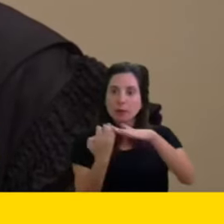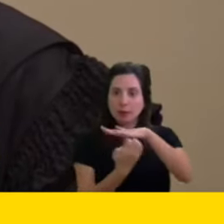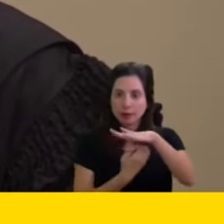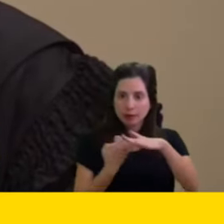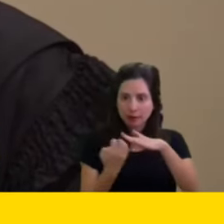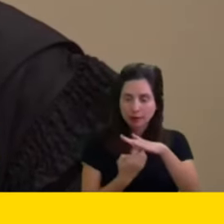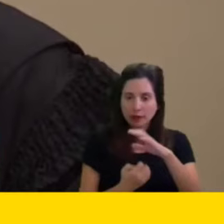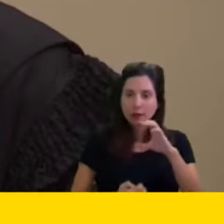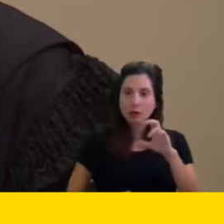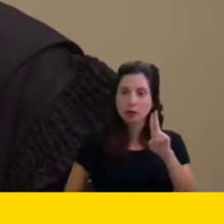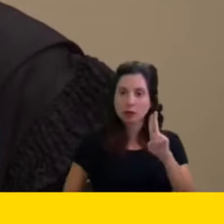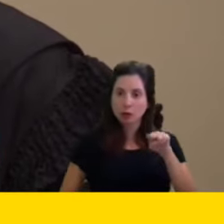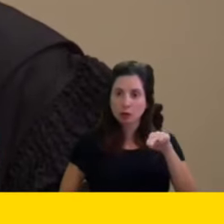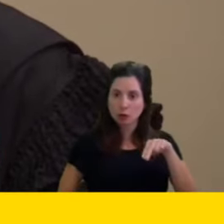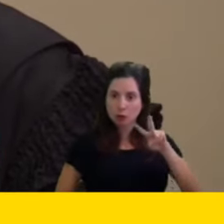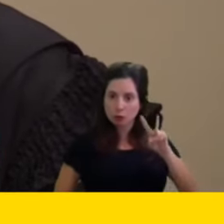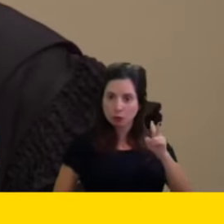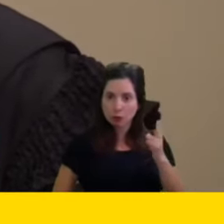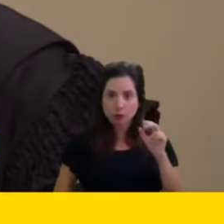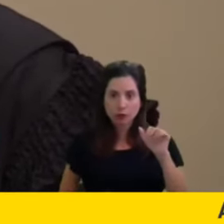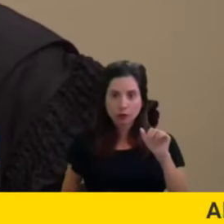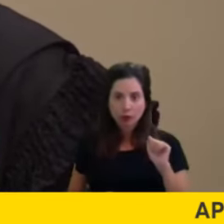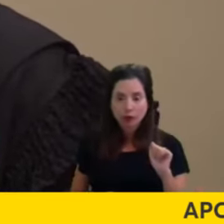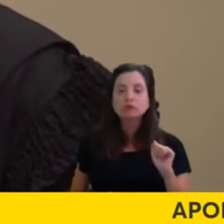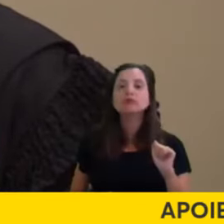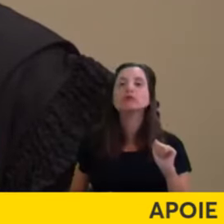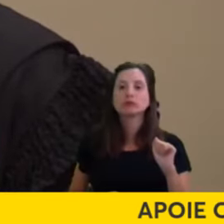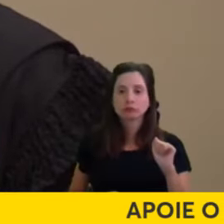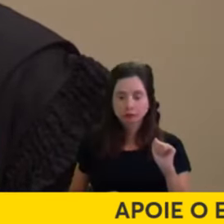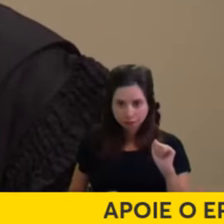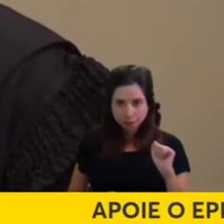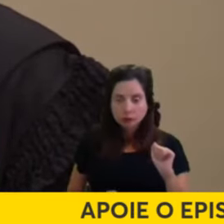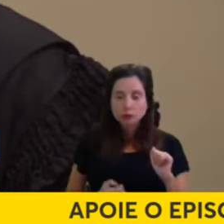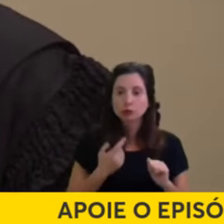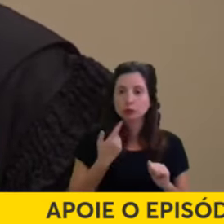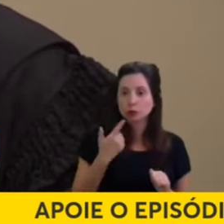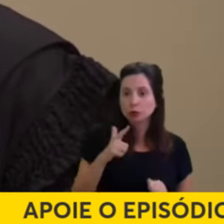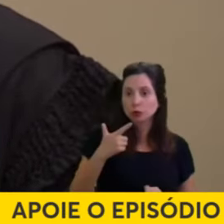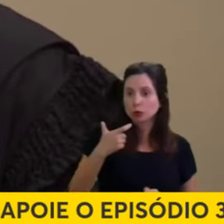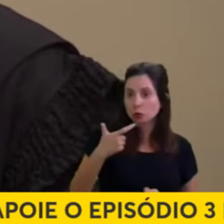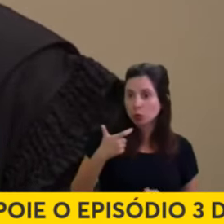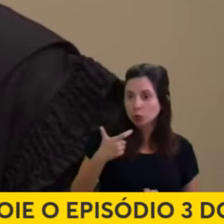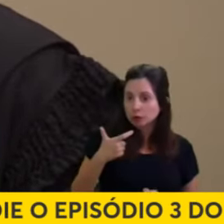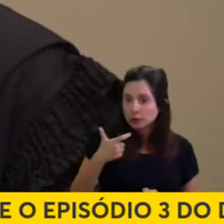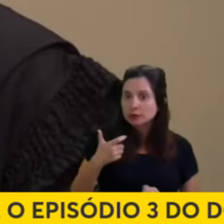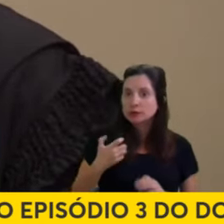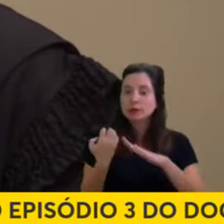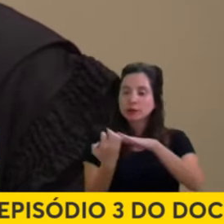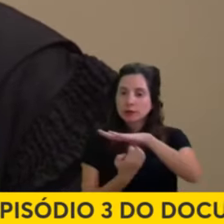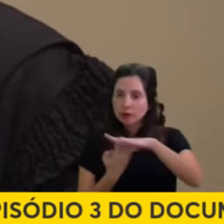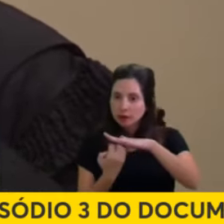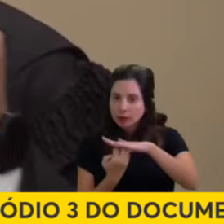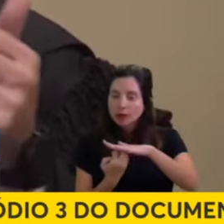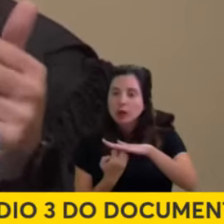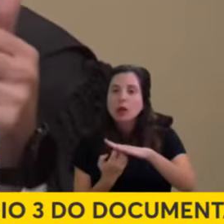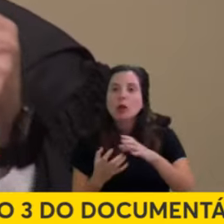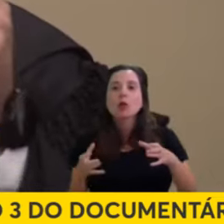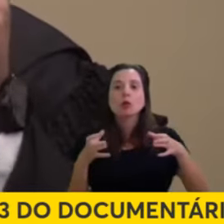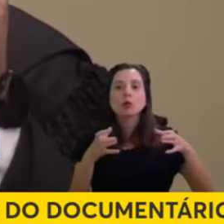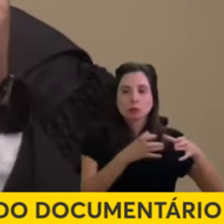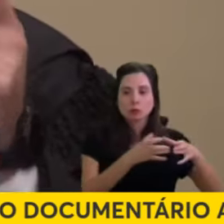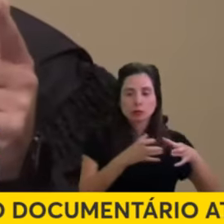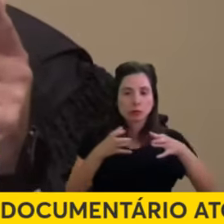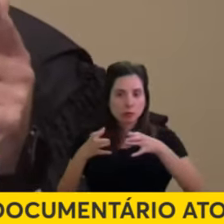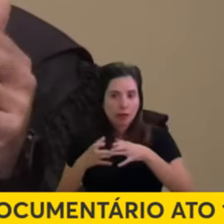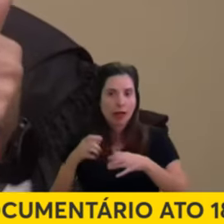Cunha algumas das quais com os timbres dos dois escritórios constam peças assinadas em conjunto pelas duas bancas e aqui